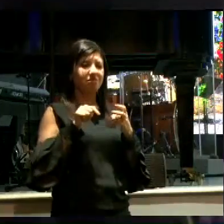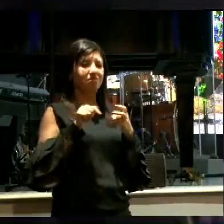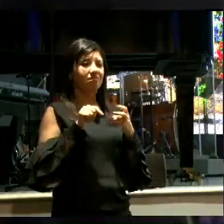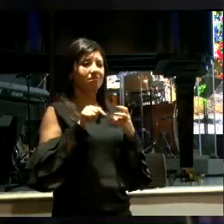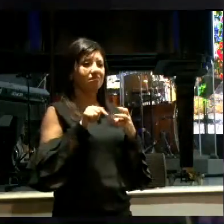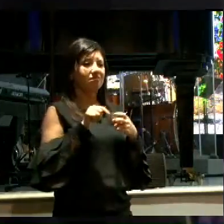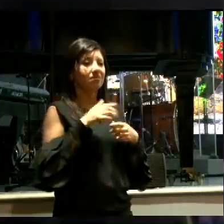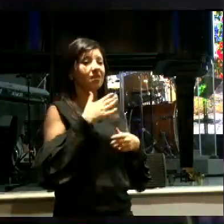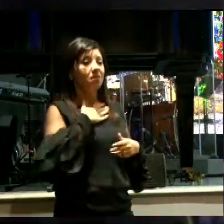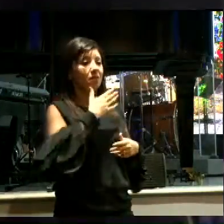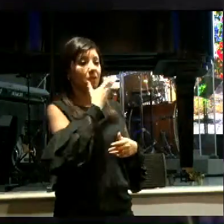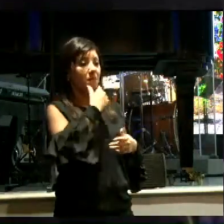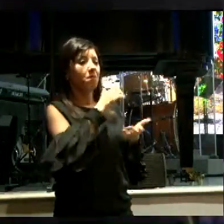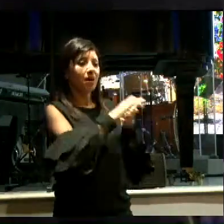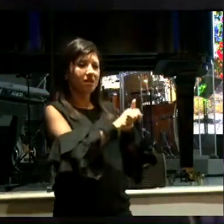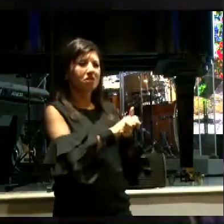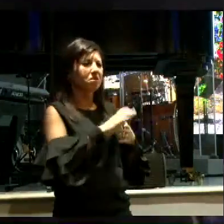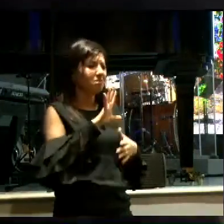aqui.